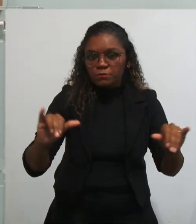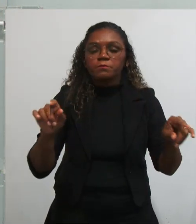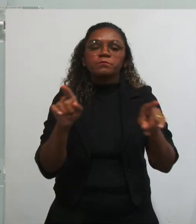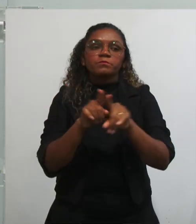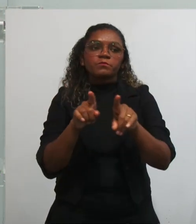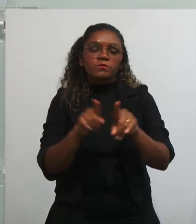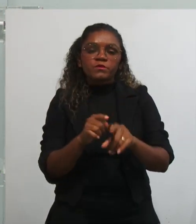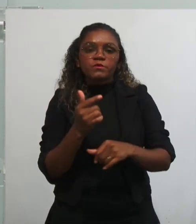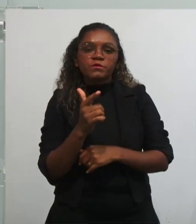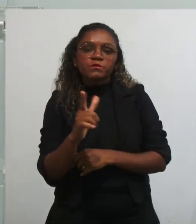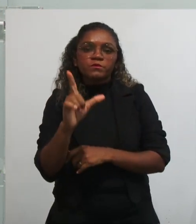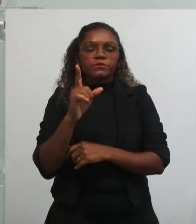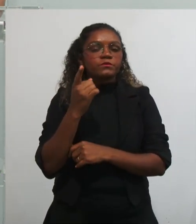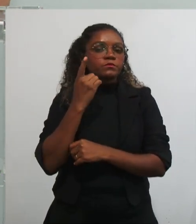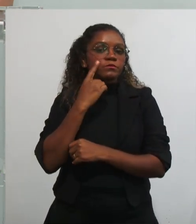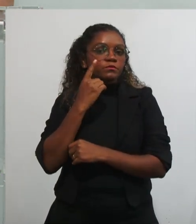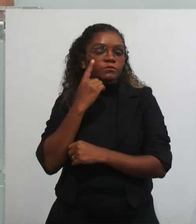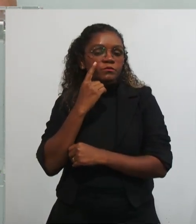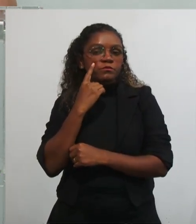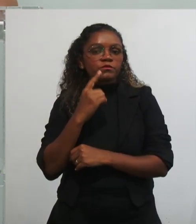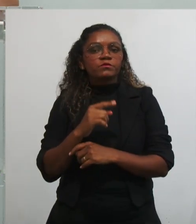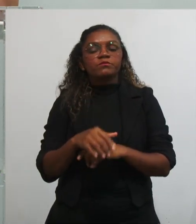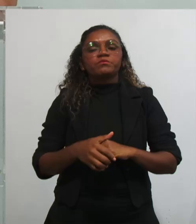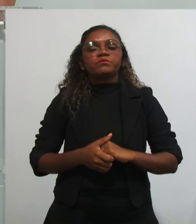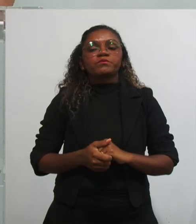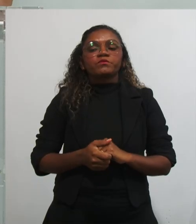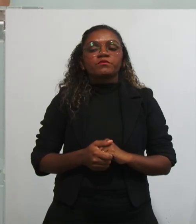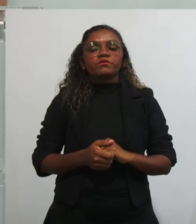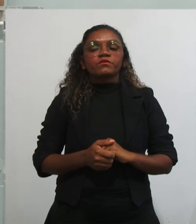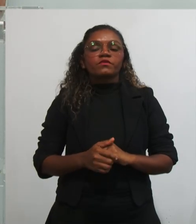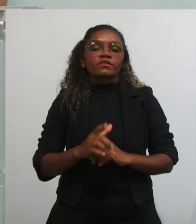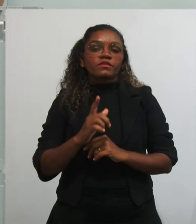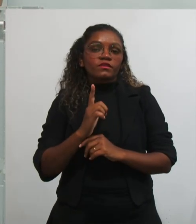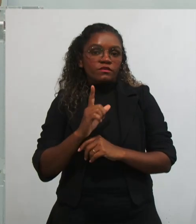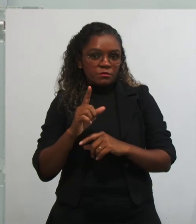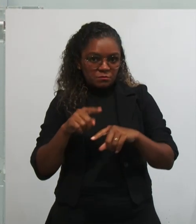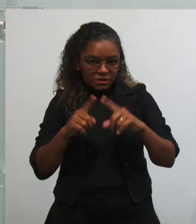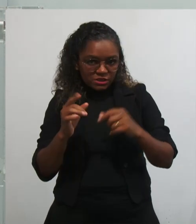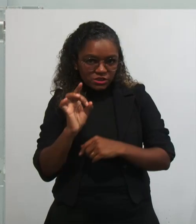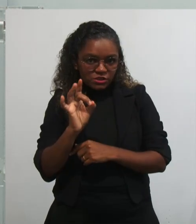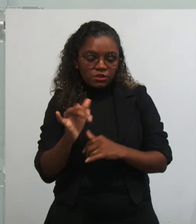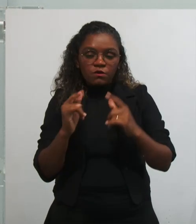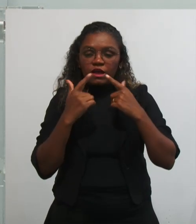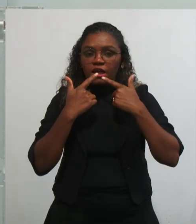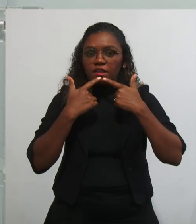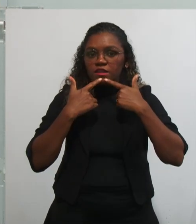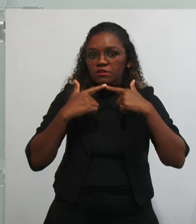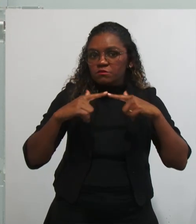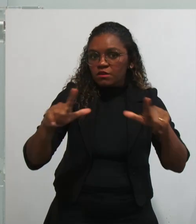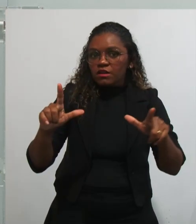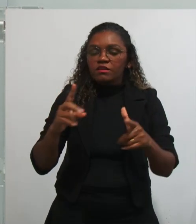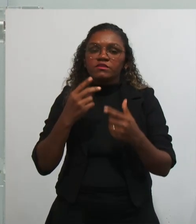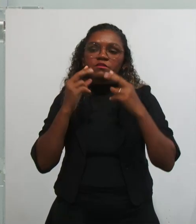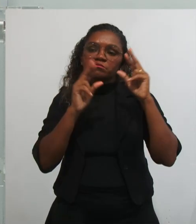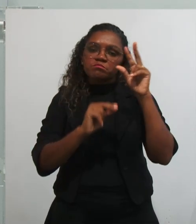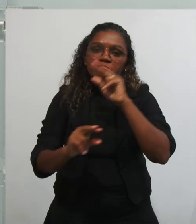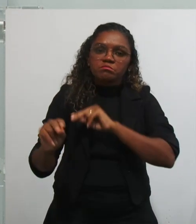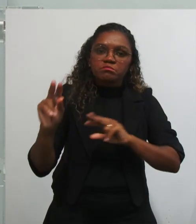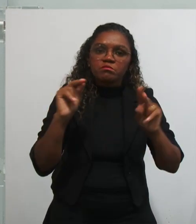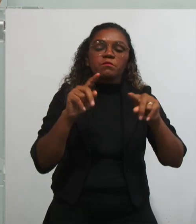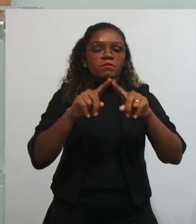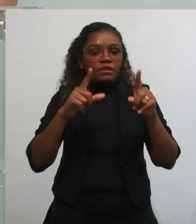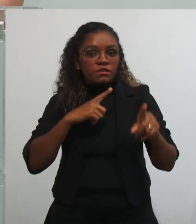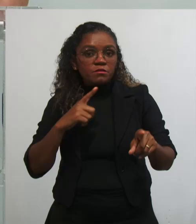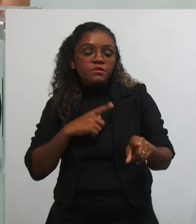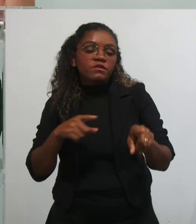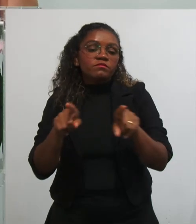outro ponto de vista que diferencia das outras é que contempla não só a linguagem verbal, mas a não verbal. Porque